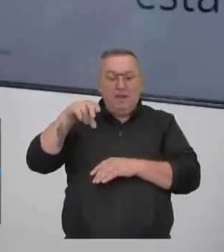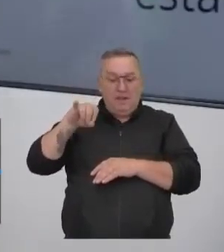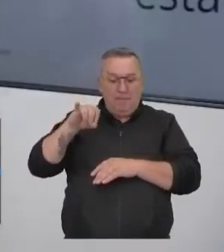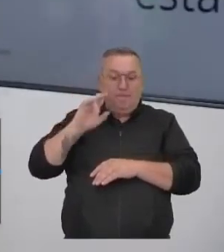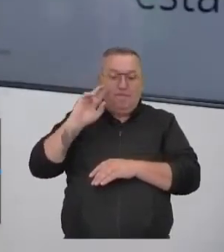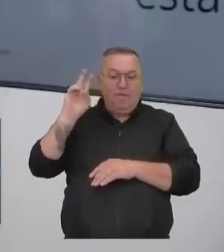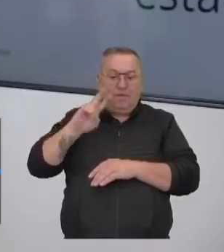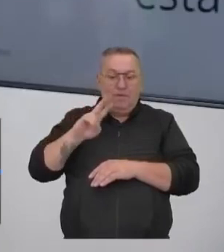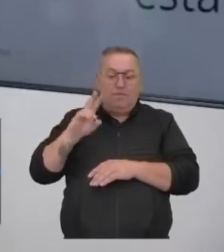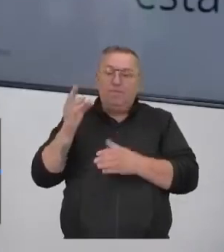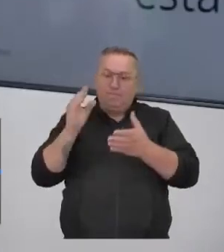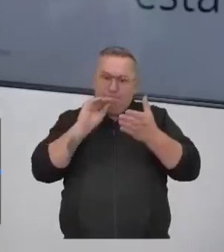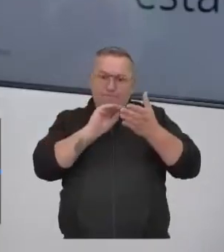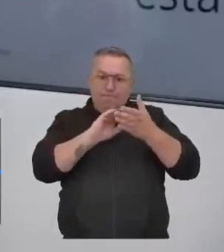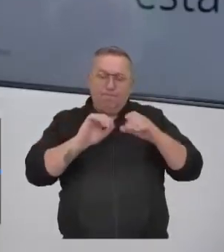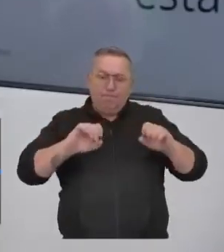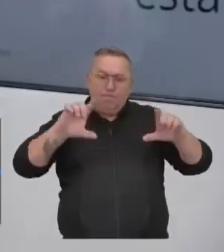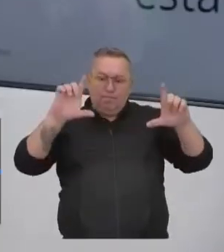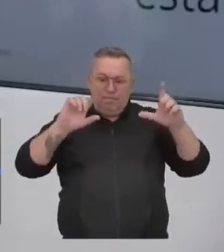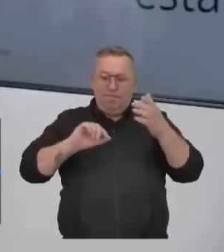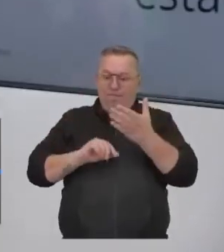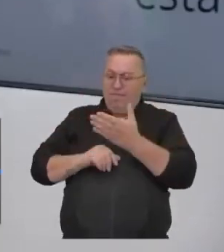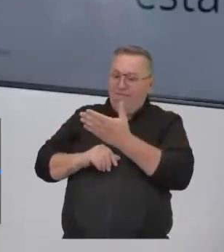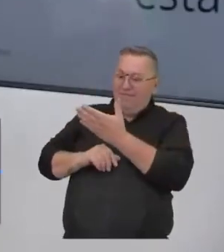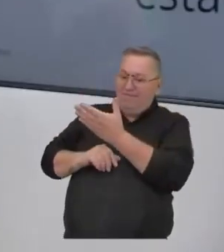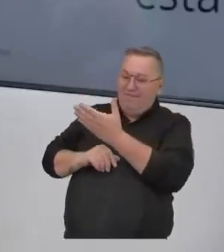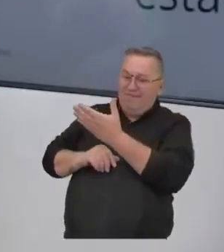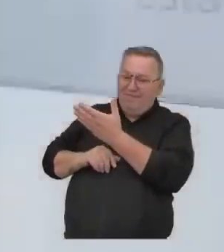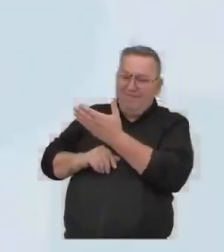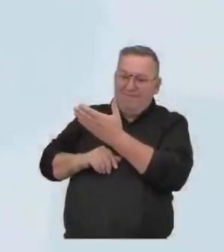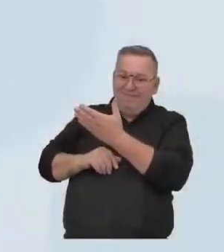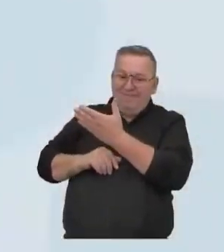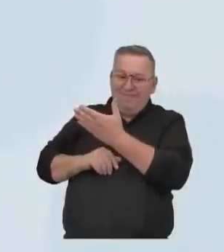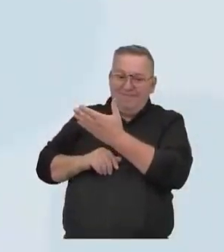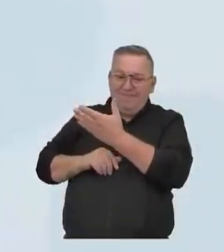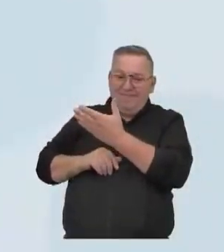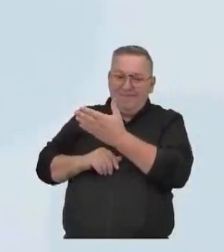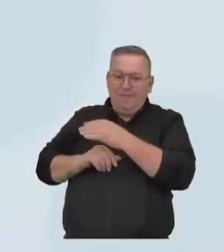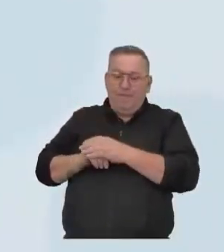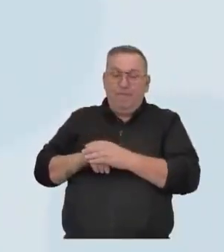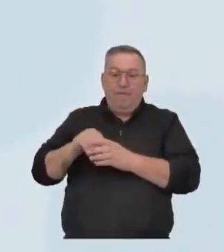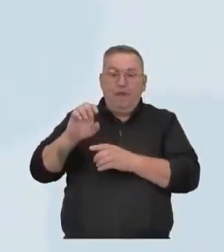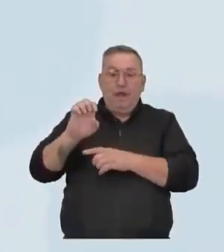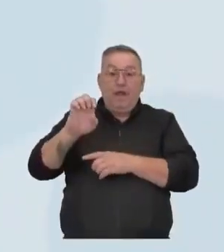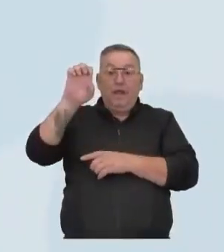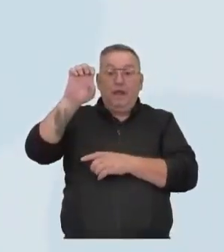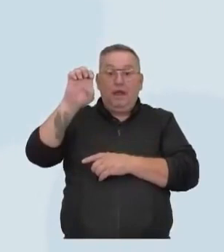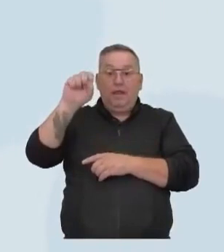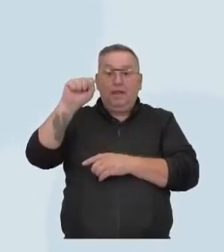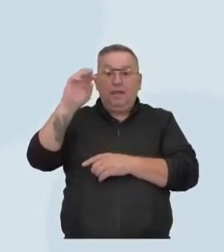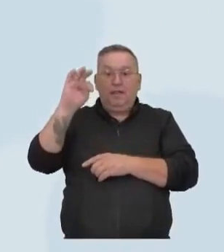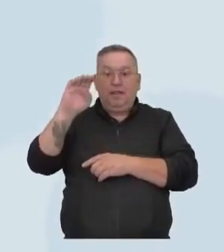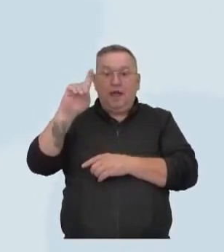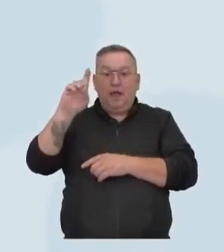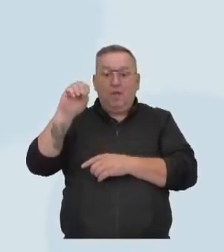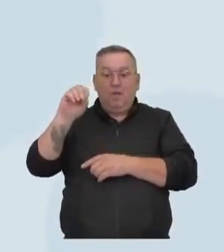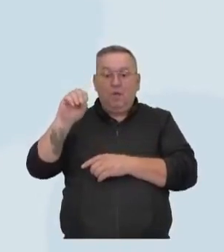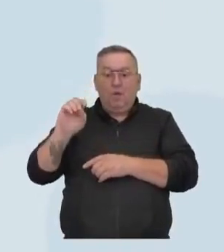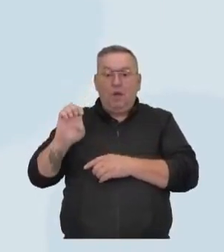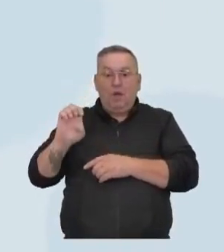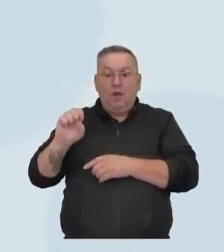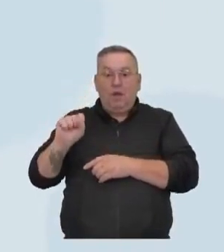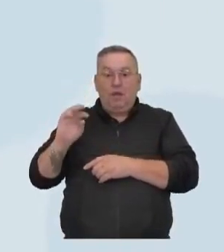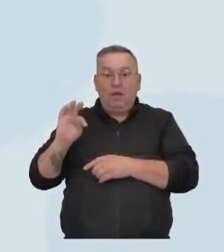Stephanie. Então eu vou colocar na tela para vocês, dá uma olhadinha aí. Estado é diferente de